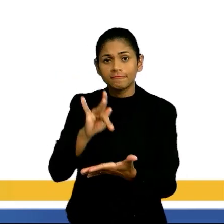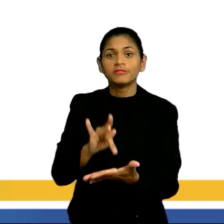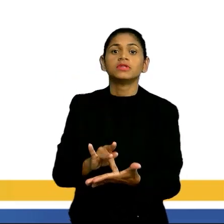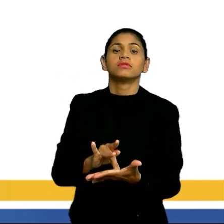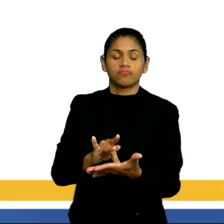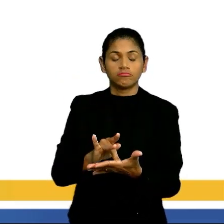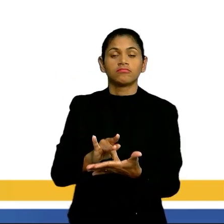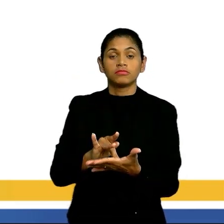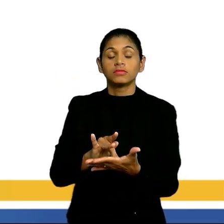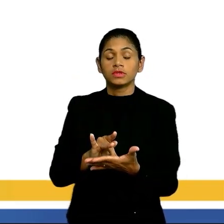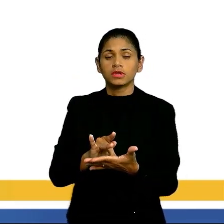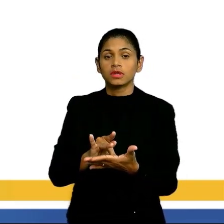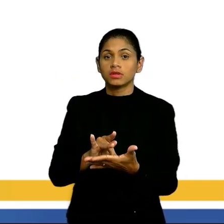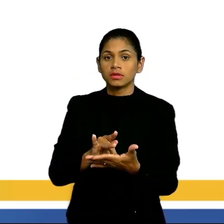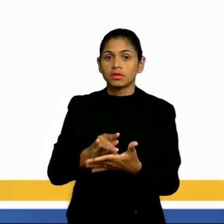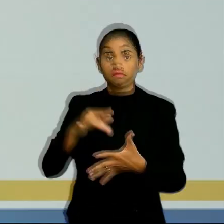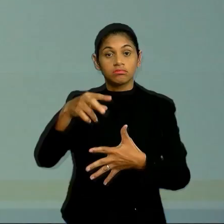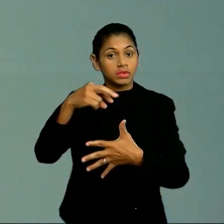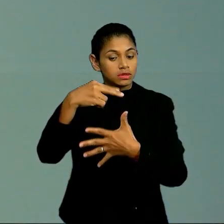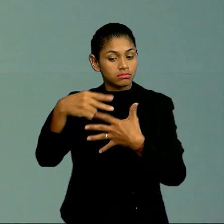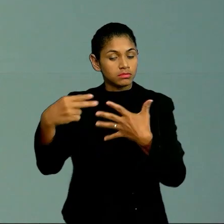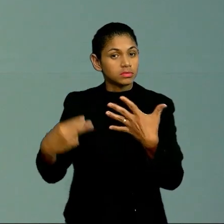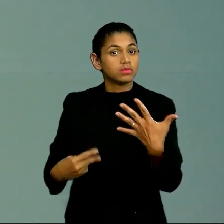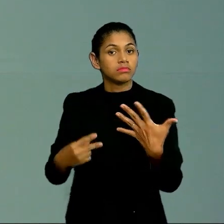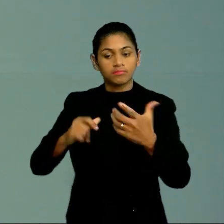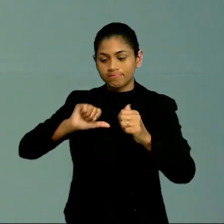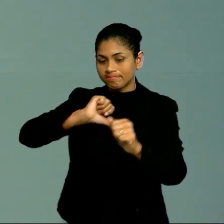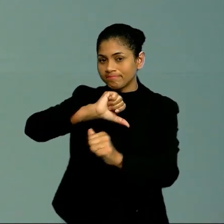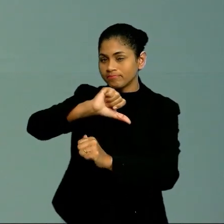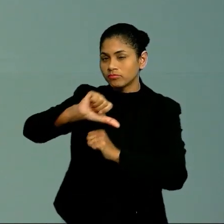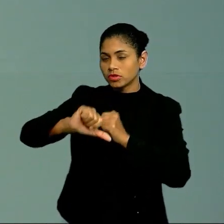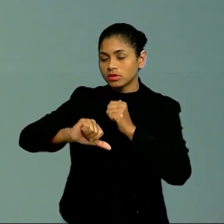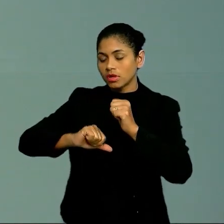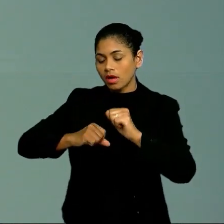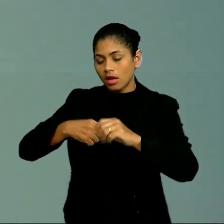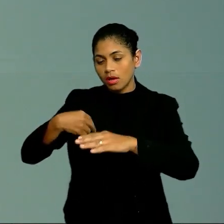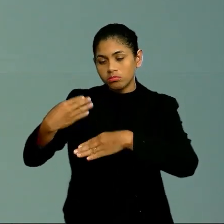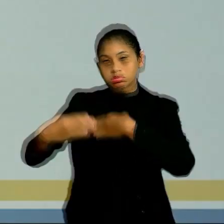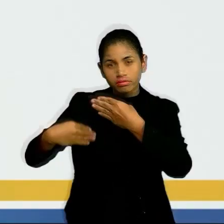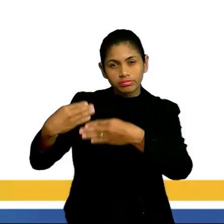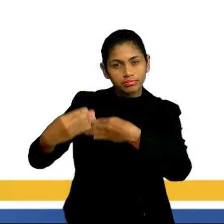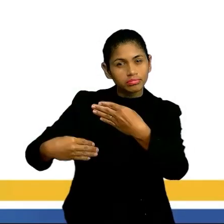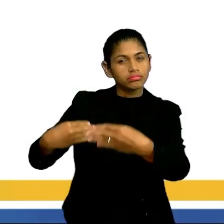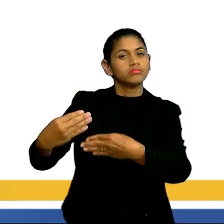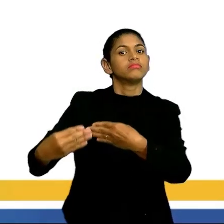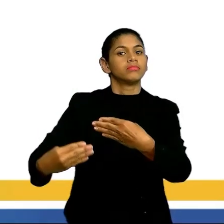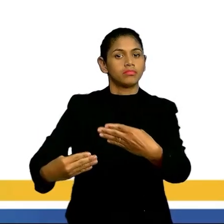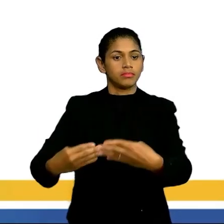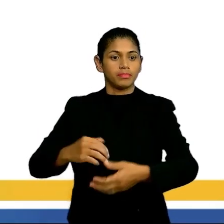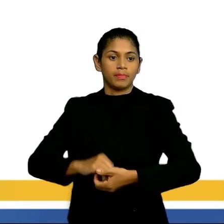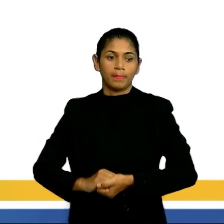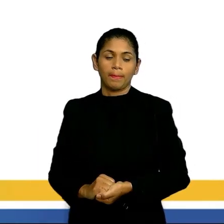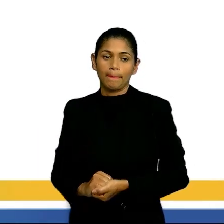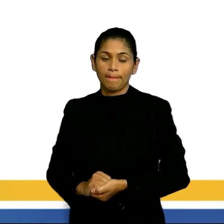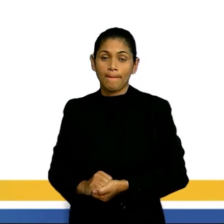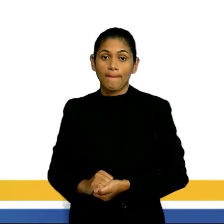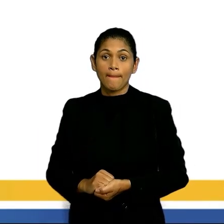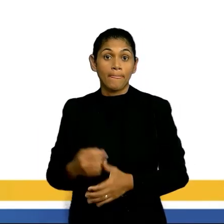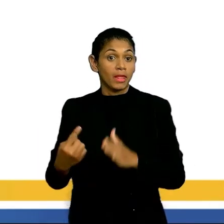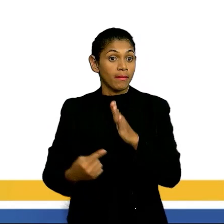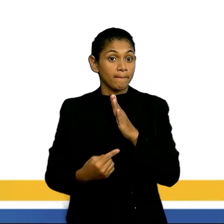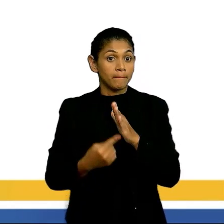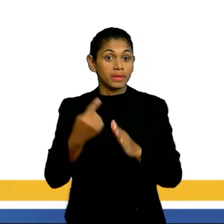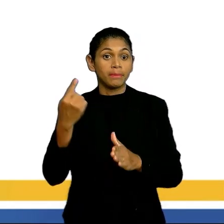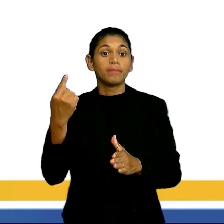modificaram-se ao longo do tempo. E hoje a gente vai falar que evidências são essas, tá certo? Primeira